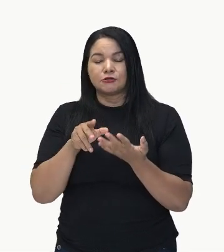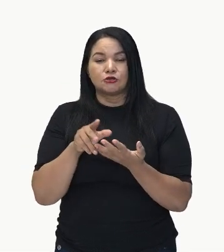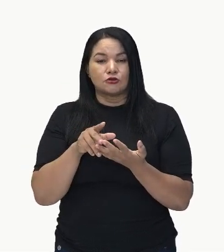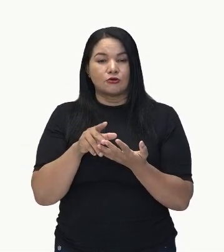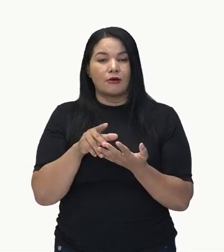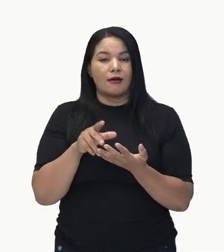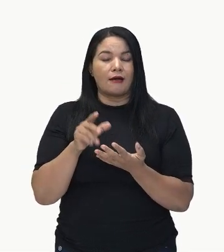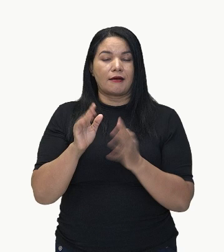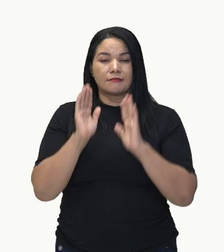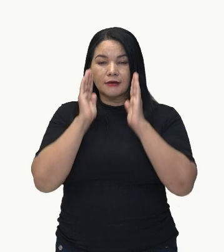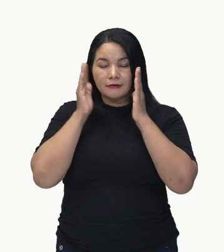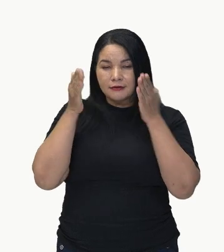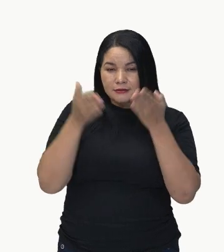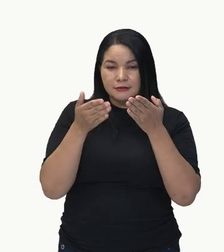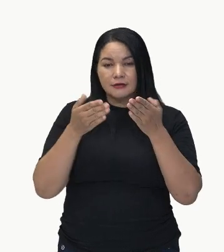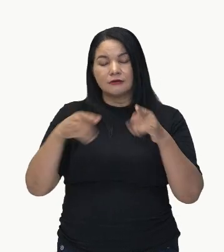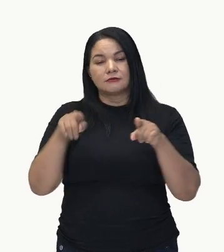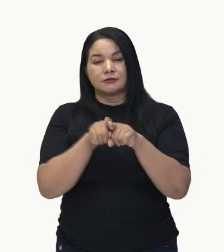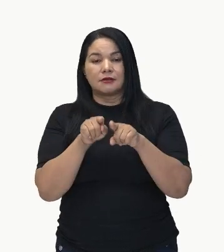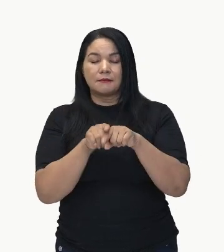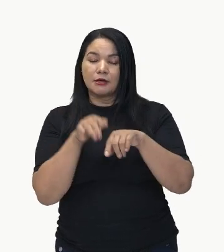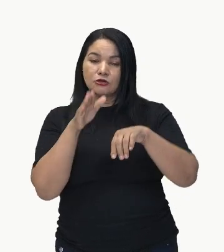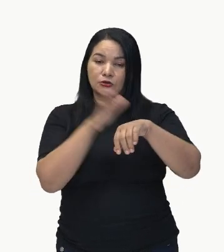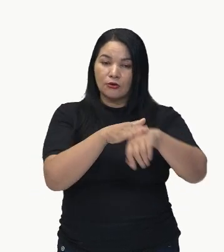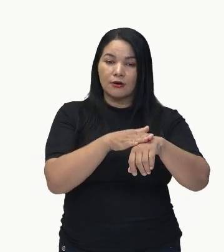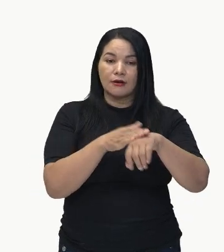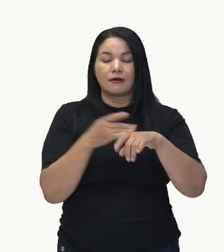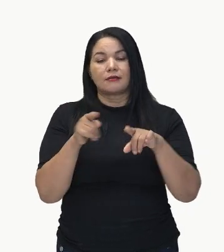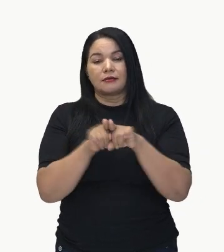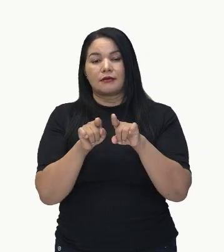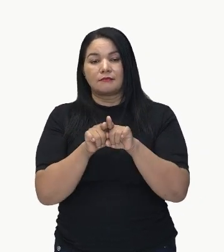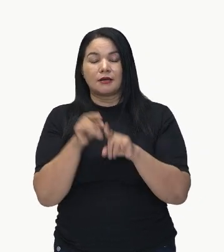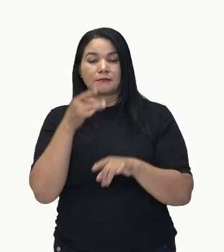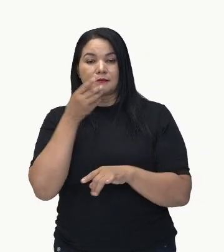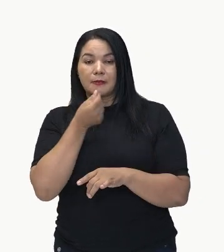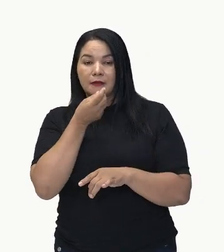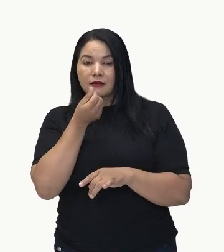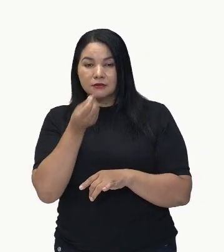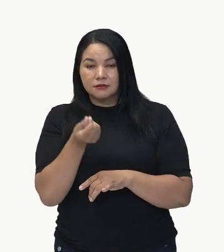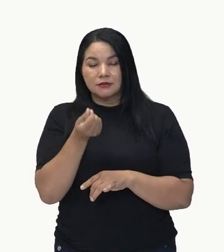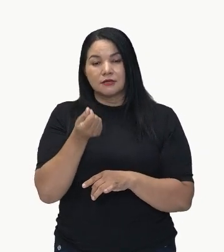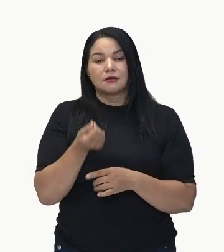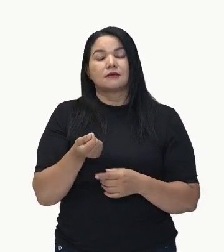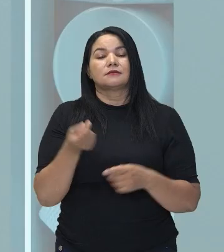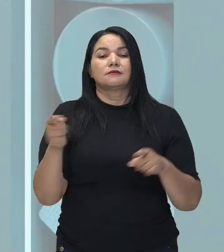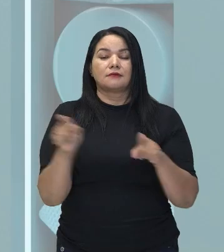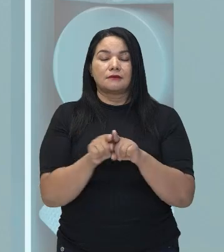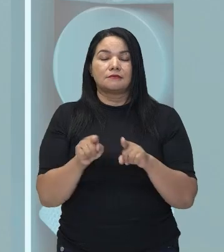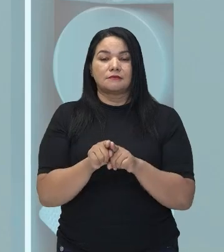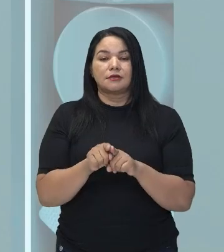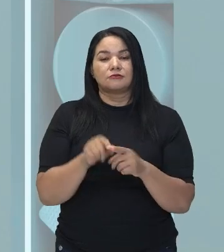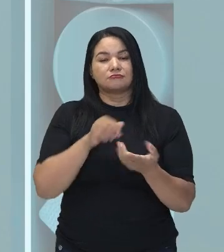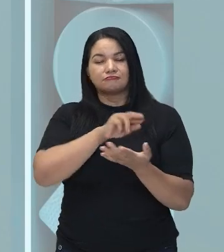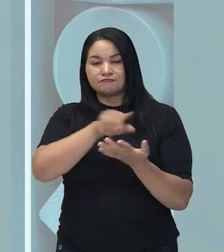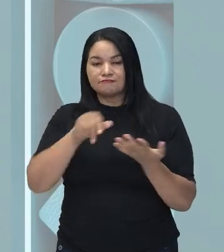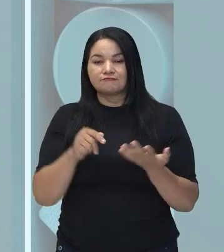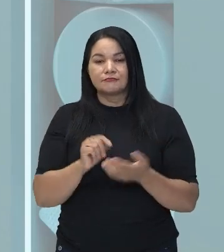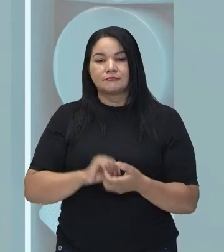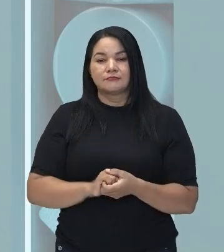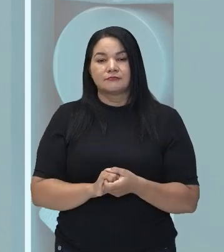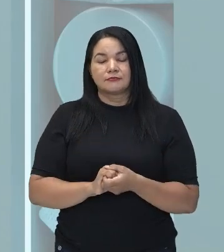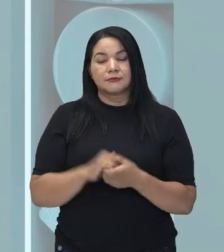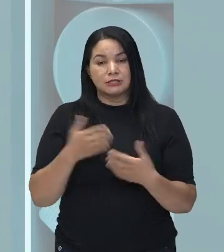né? Tocar, cheirar, provar, né? Eis aí para este heterônimo, para